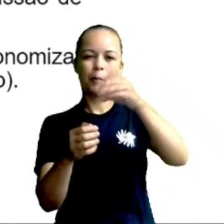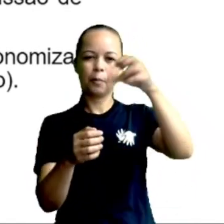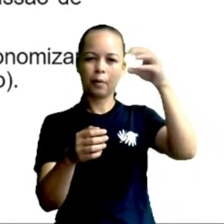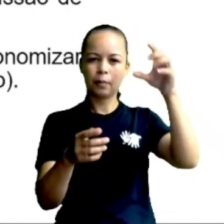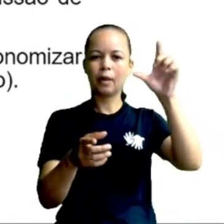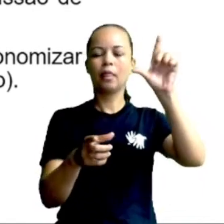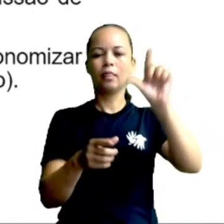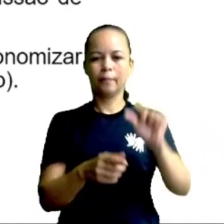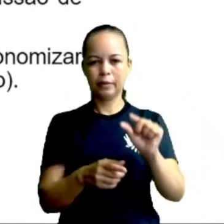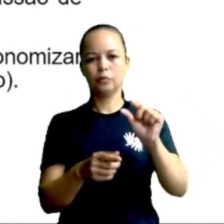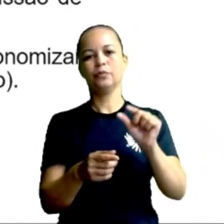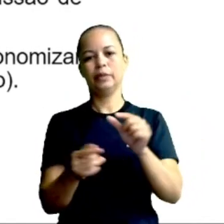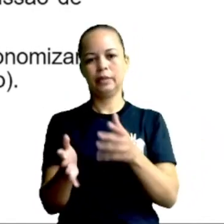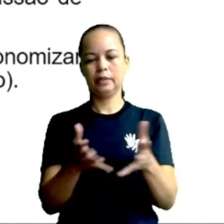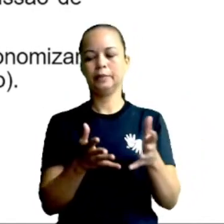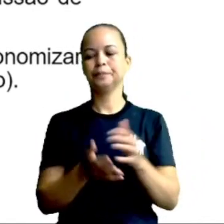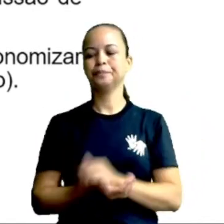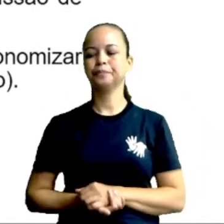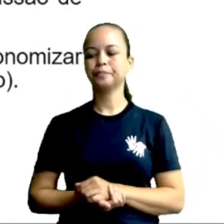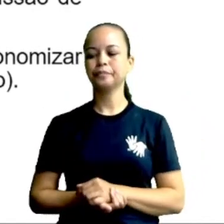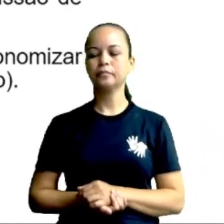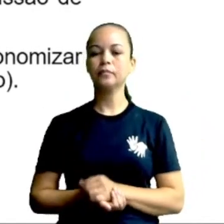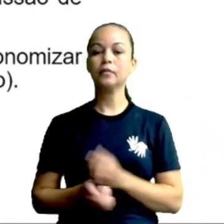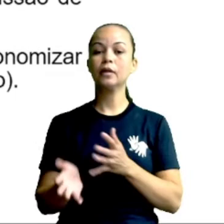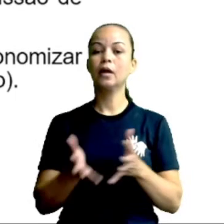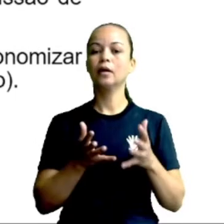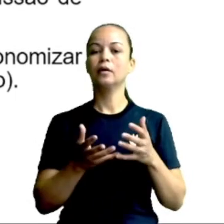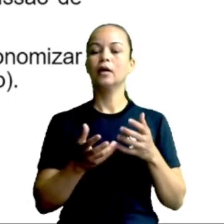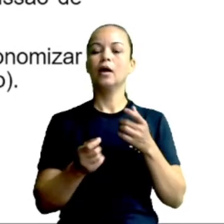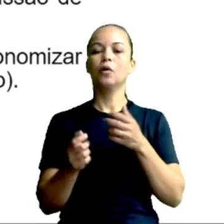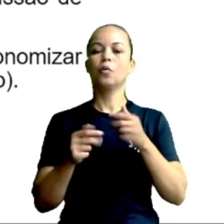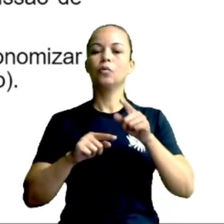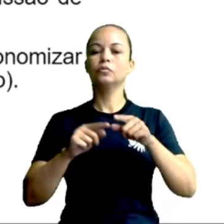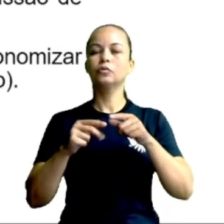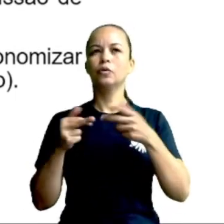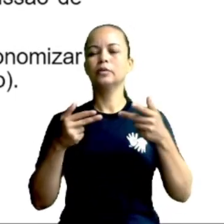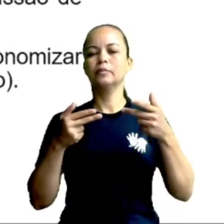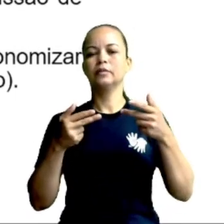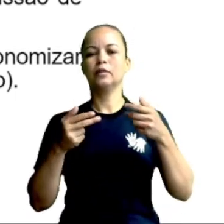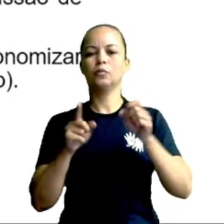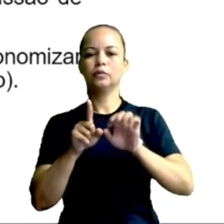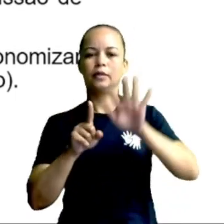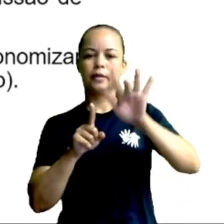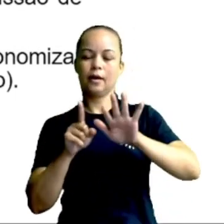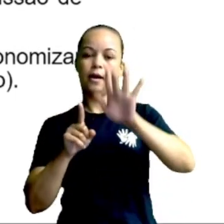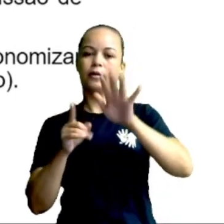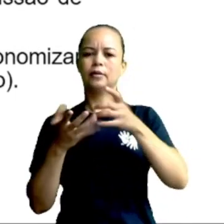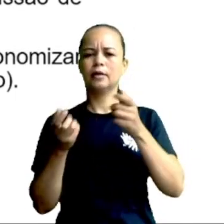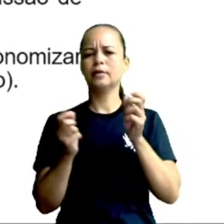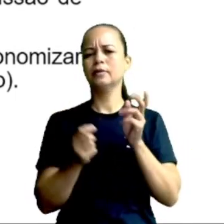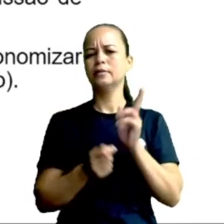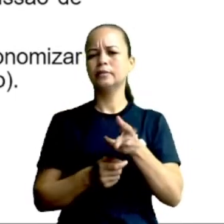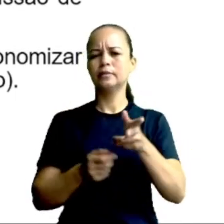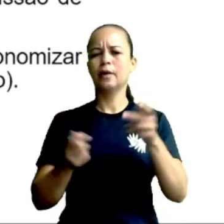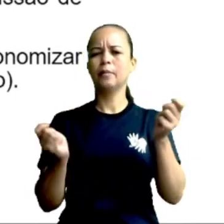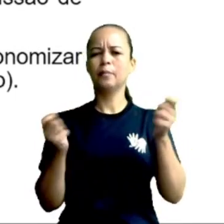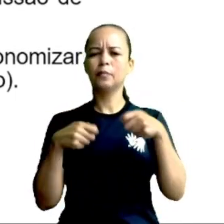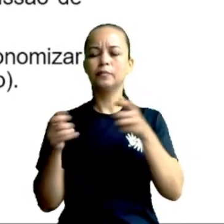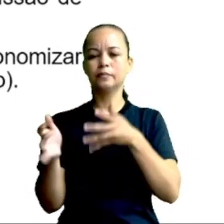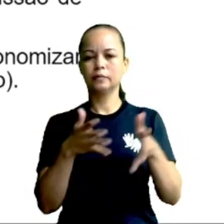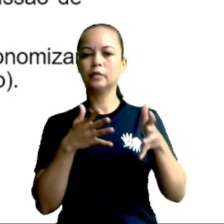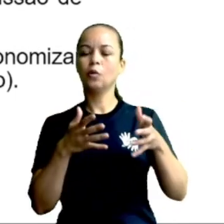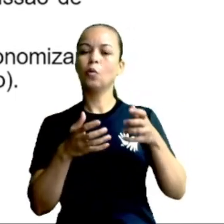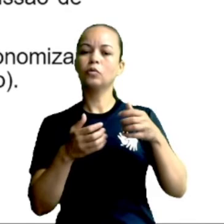carro. A instalação de sistema de controle de emissão de gases, sempre que possível, usar o sistema de